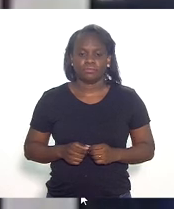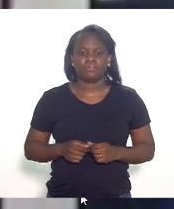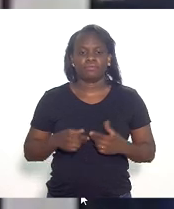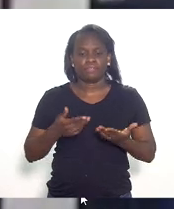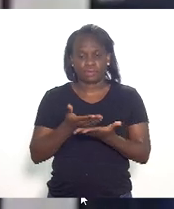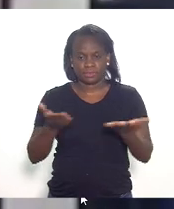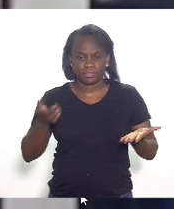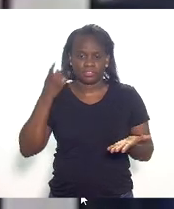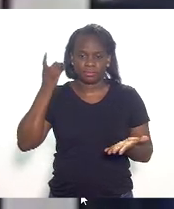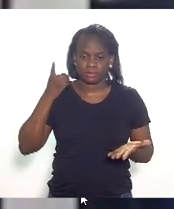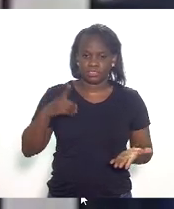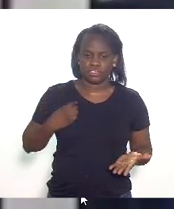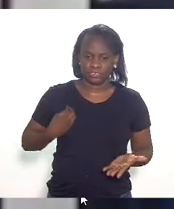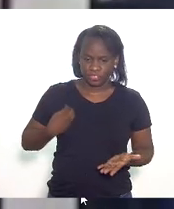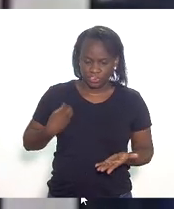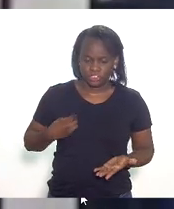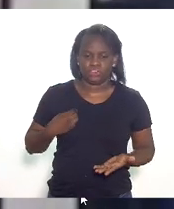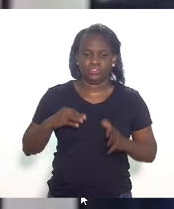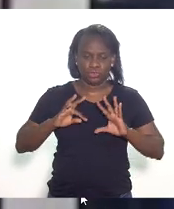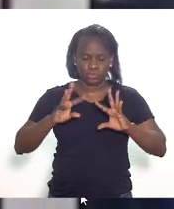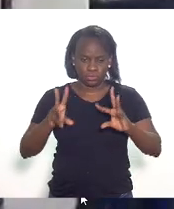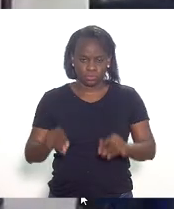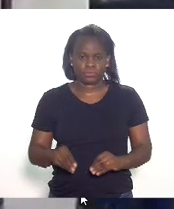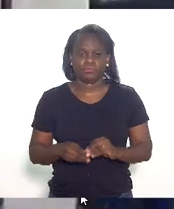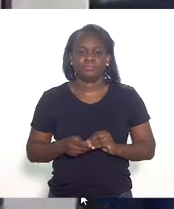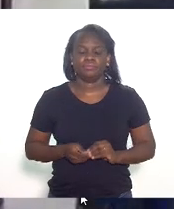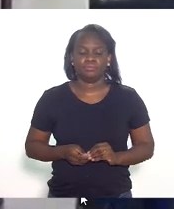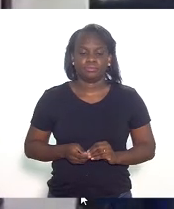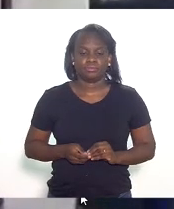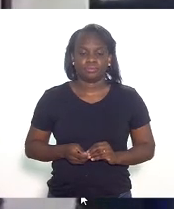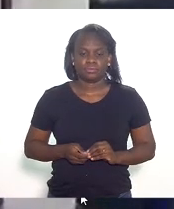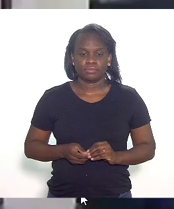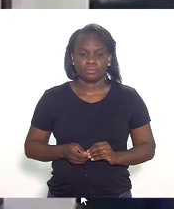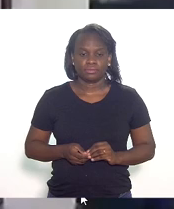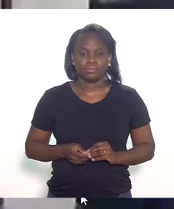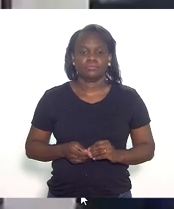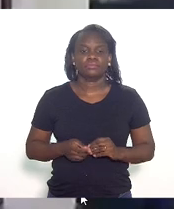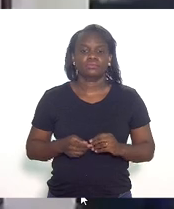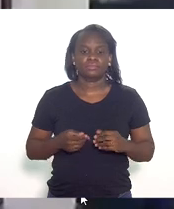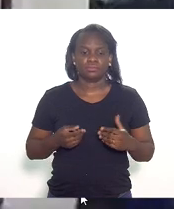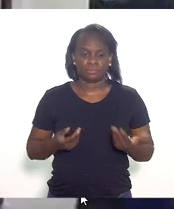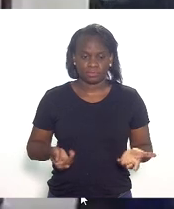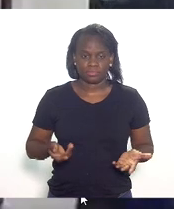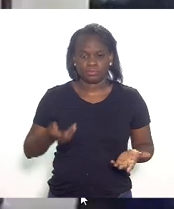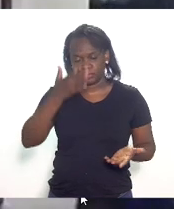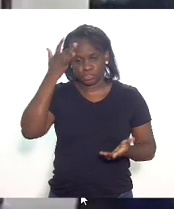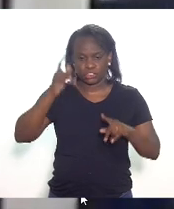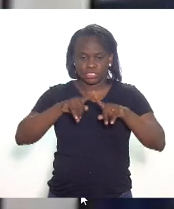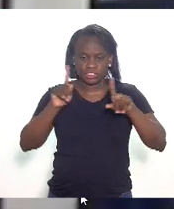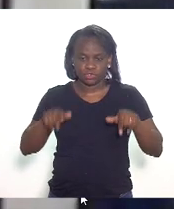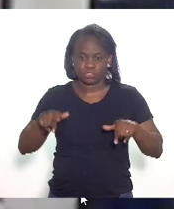senhoras deputadas presentes, senhores deputados presentes, servidores da casa,